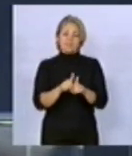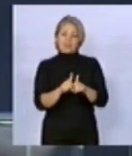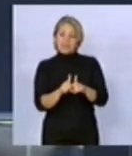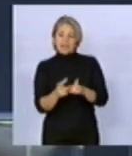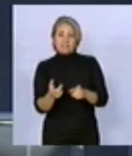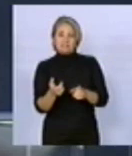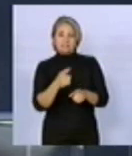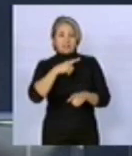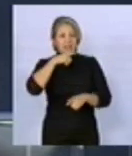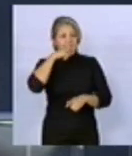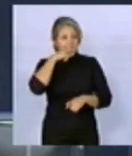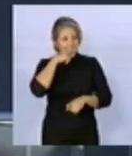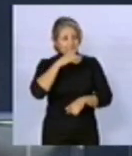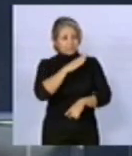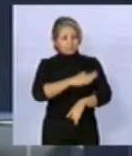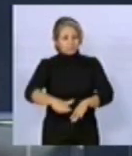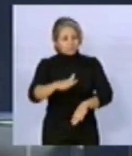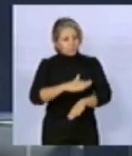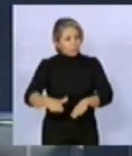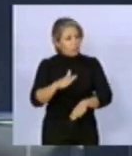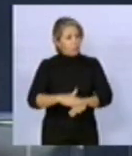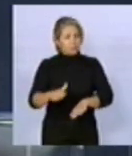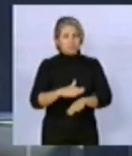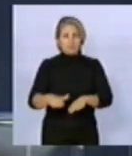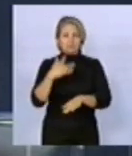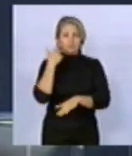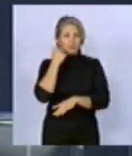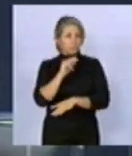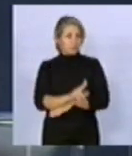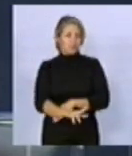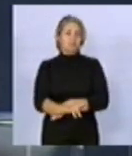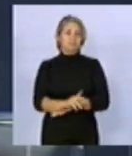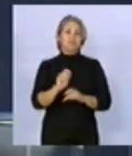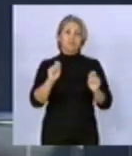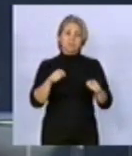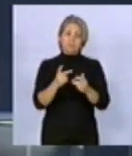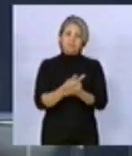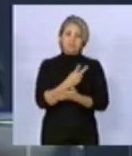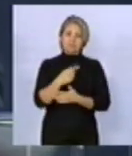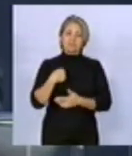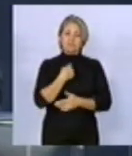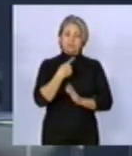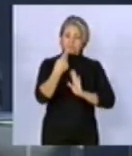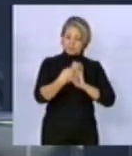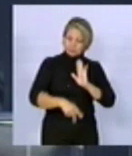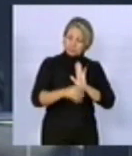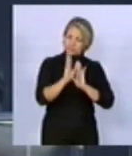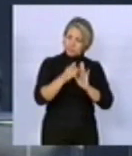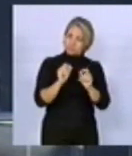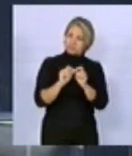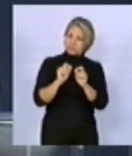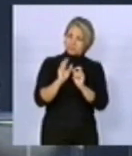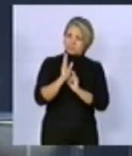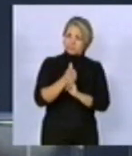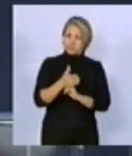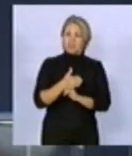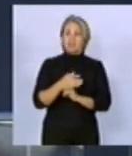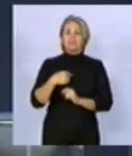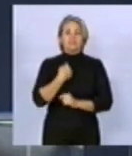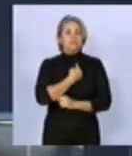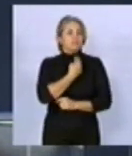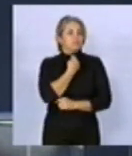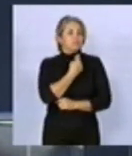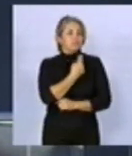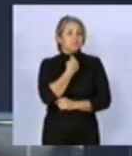mecanizada então onde é possível fazer isso os nossos projetos nós já estamos fazendo agora nós não podemos